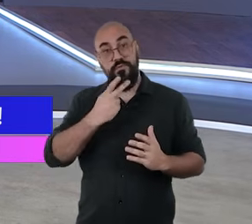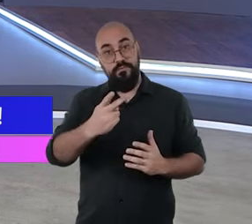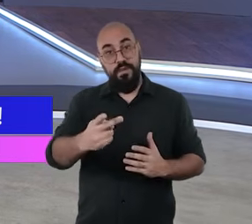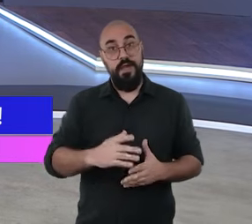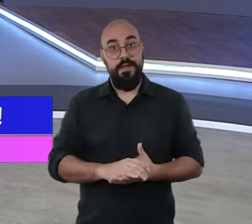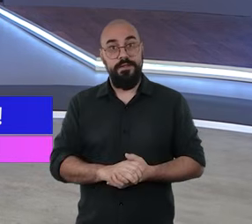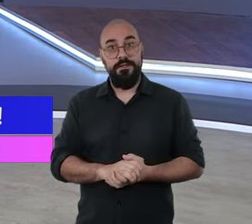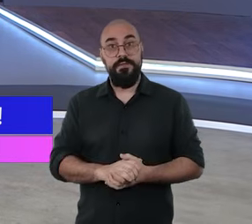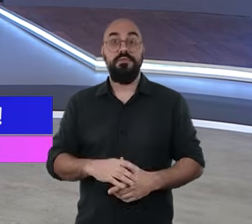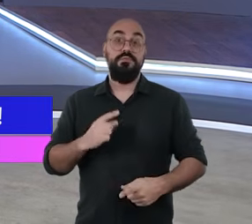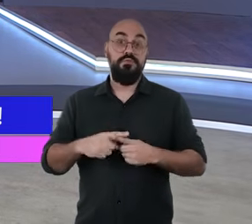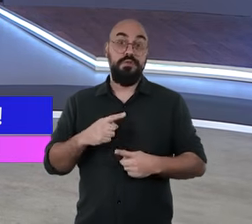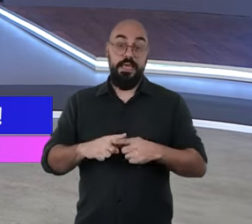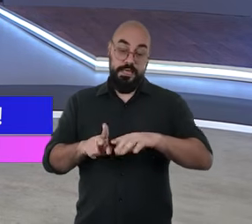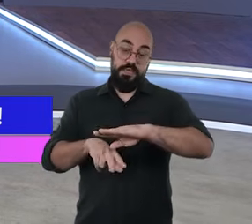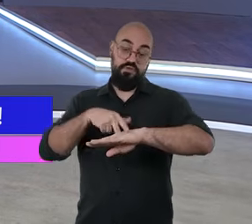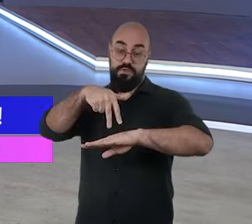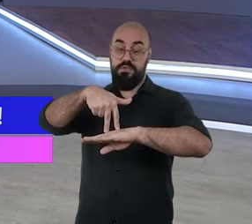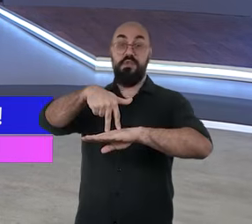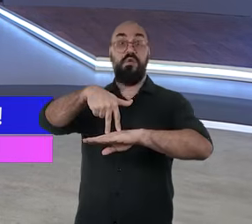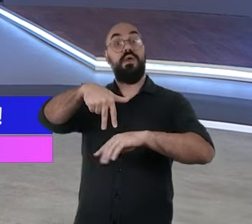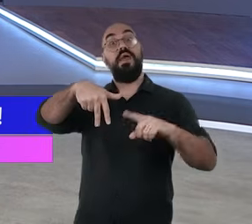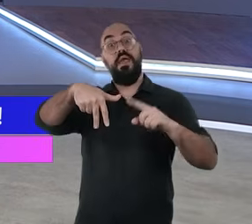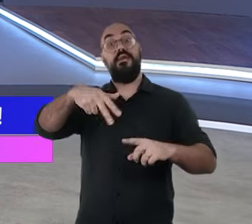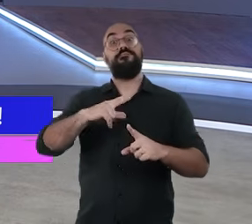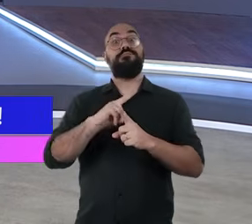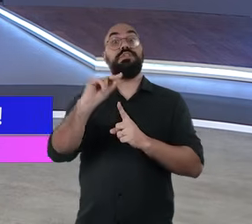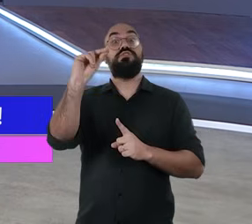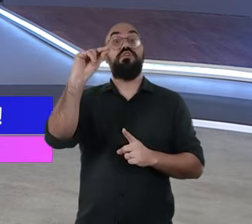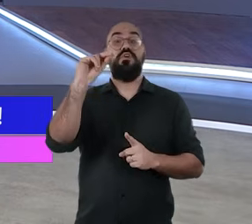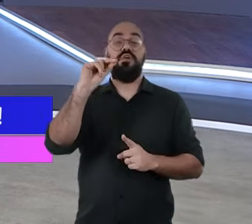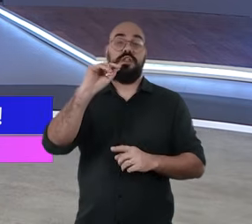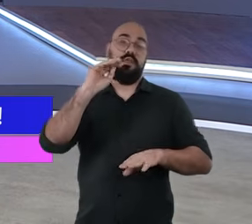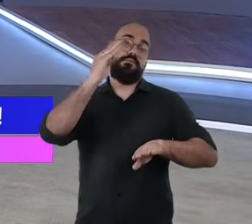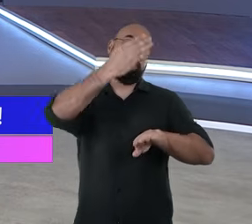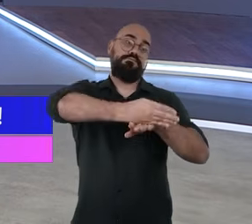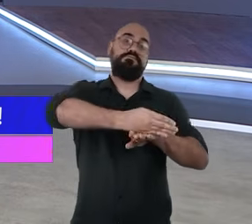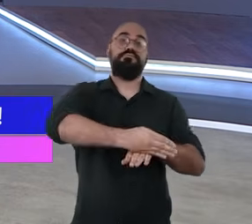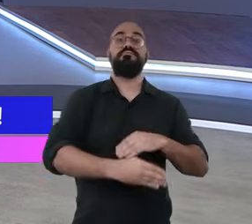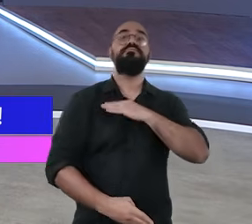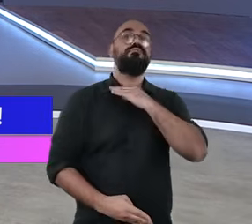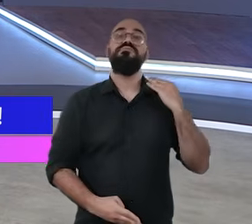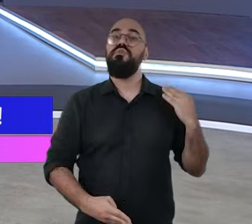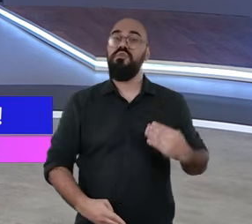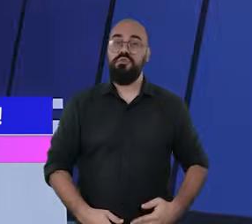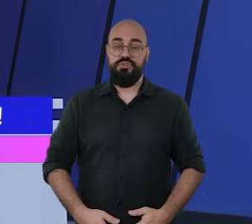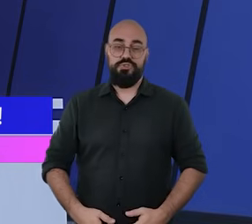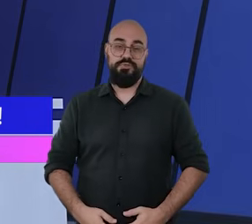dizer, porque a ressurreição é a vitória sobre a morte.